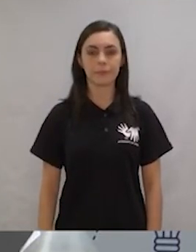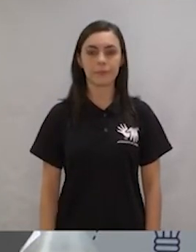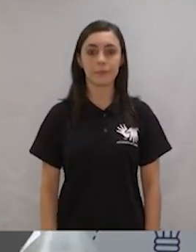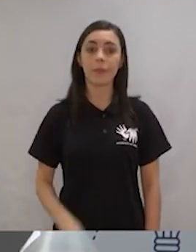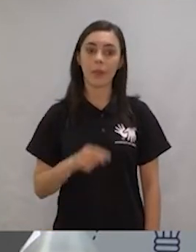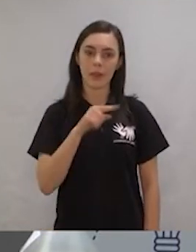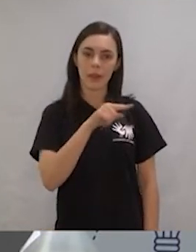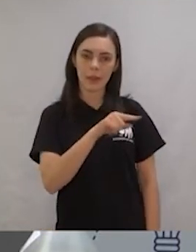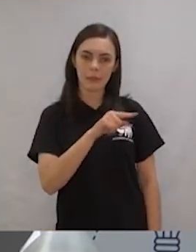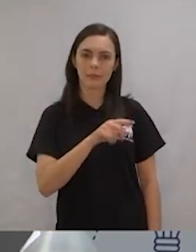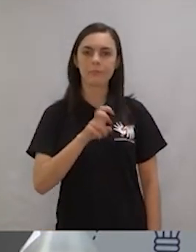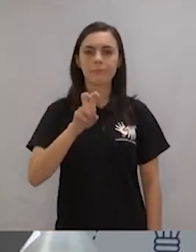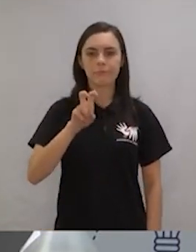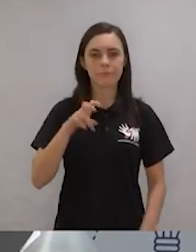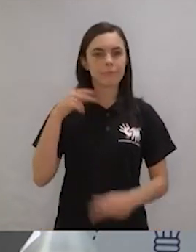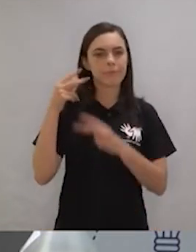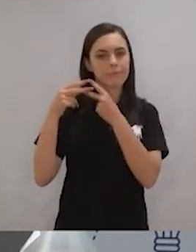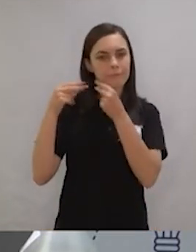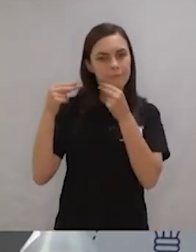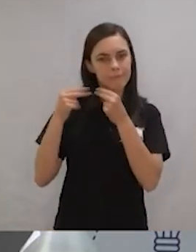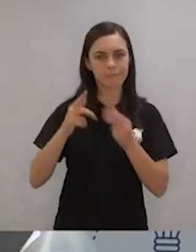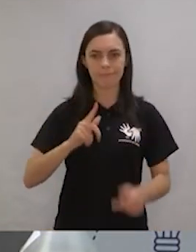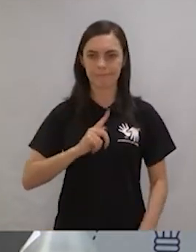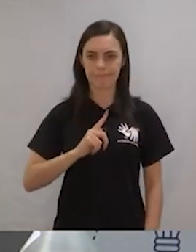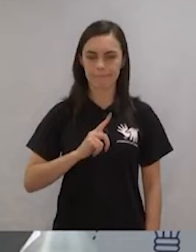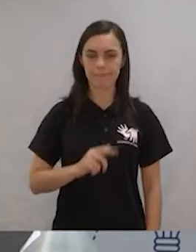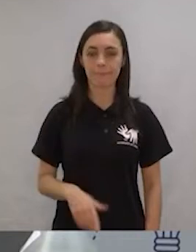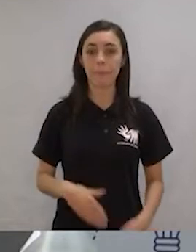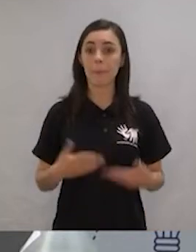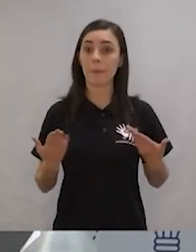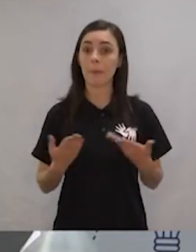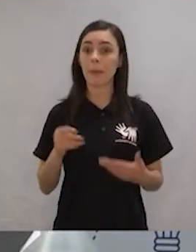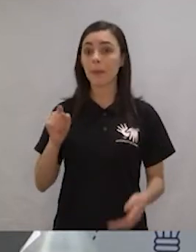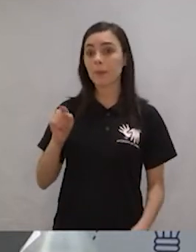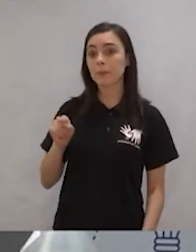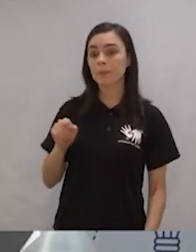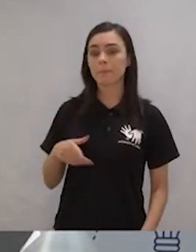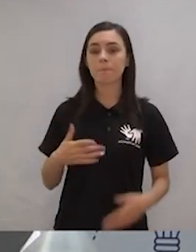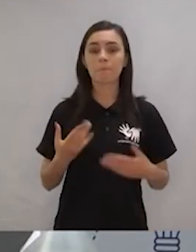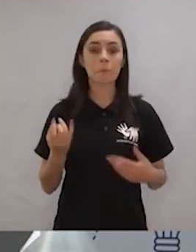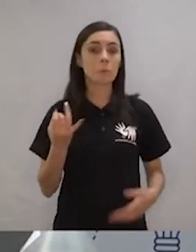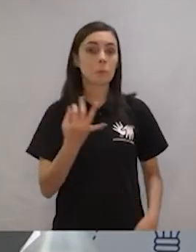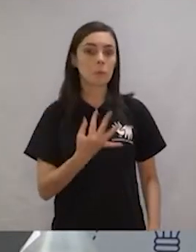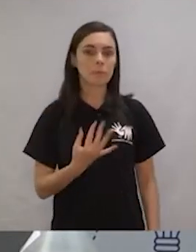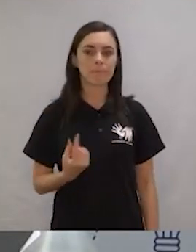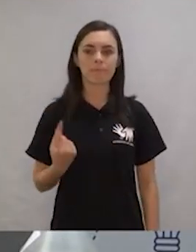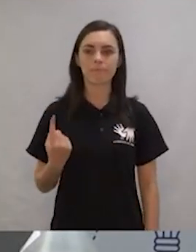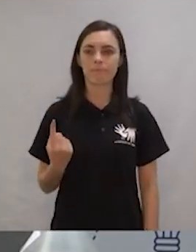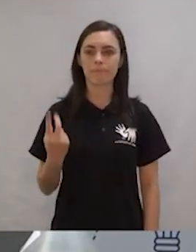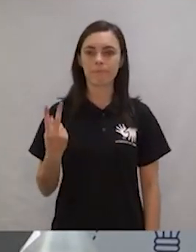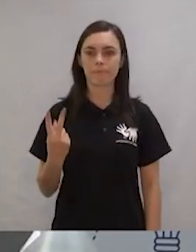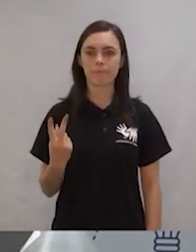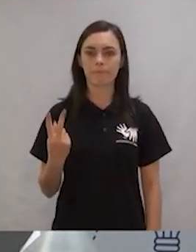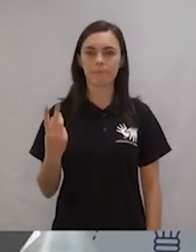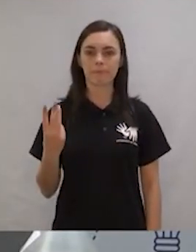1, 2, 3, 4, 5. Letícia ficou com 5 laços. Vamos ver a Laura.